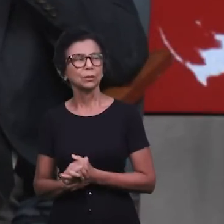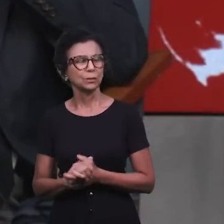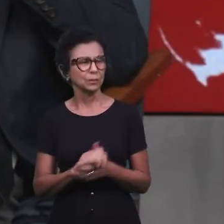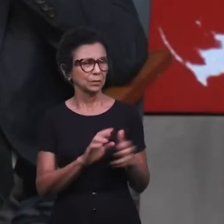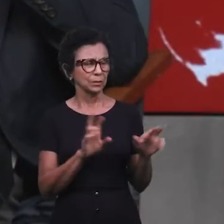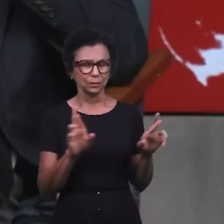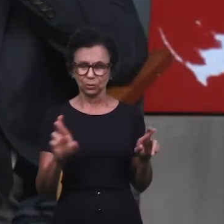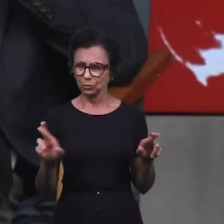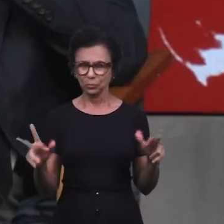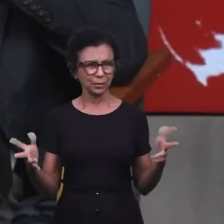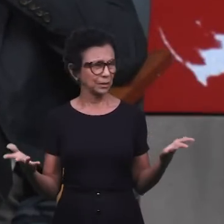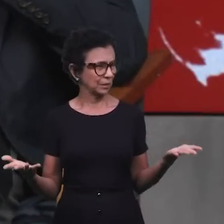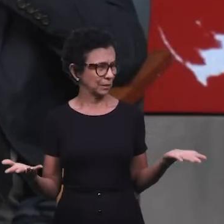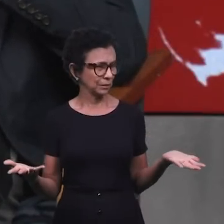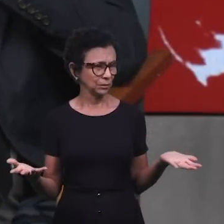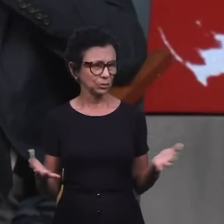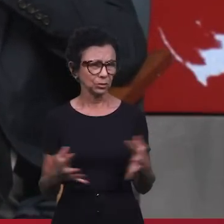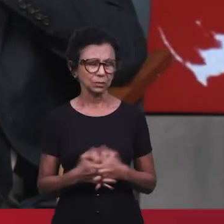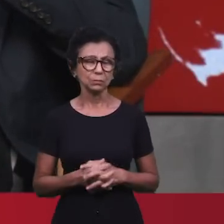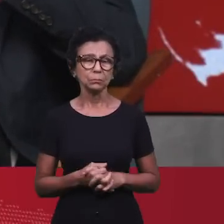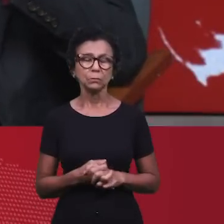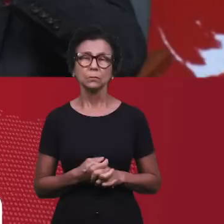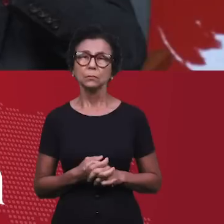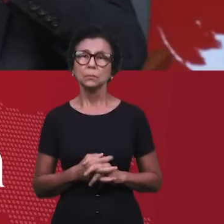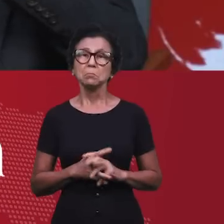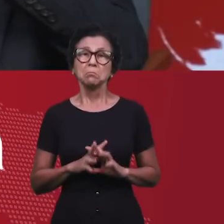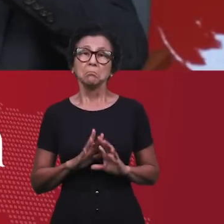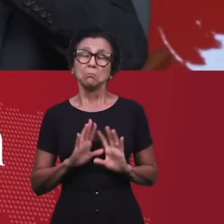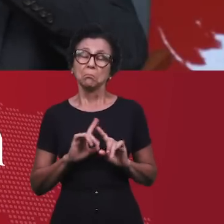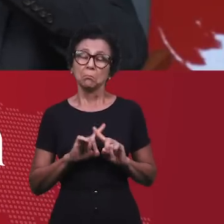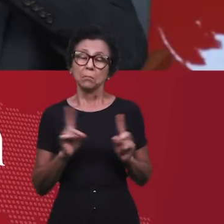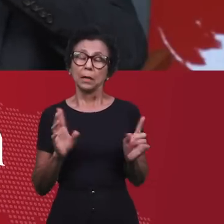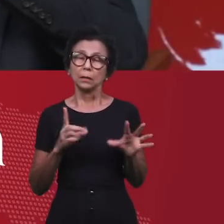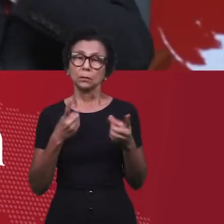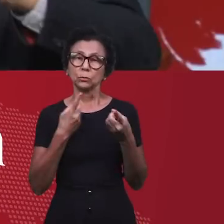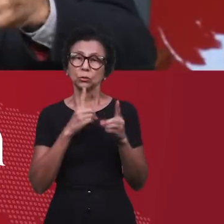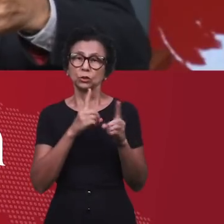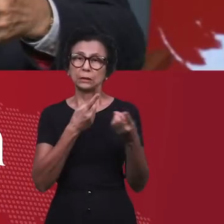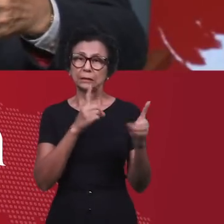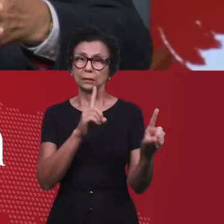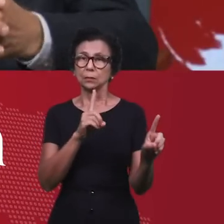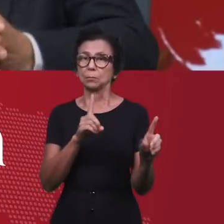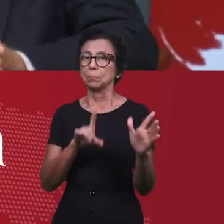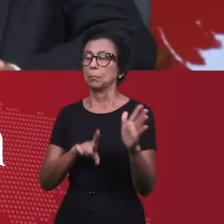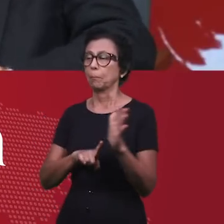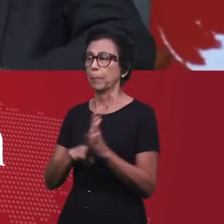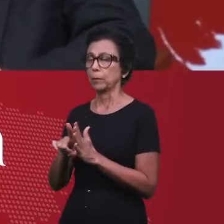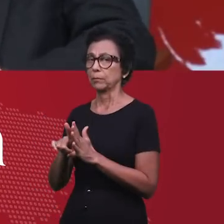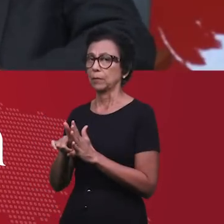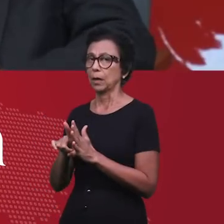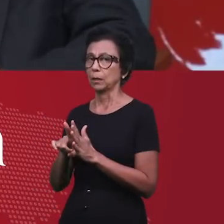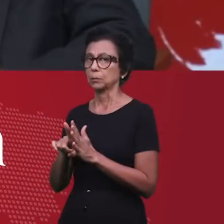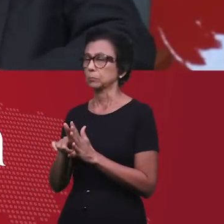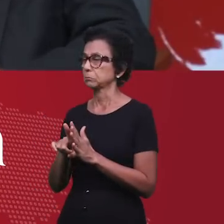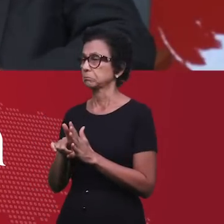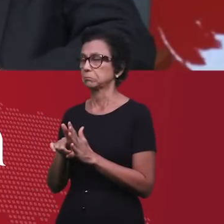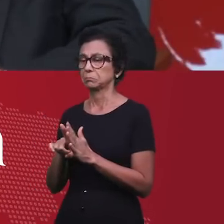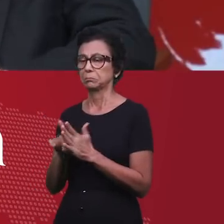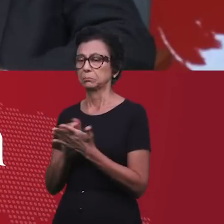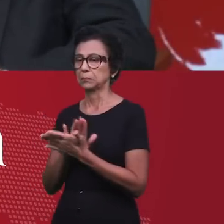Interessante que os discípulos não interrogaram, não houve um questionamento desse momento.